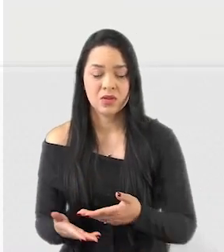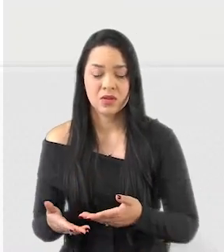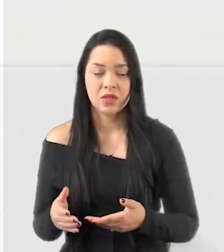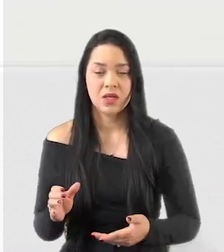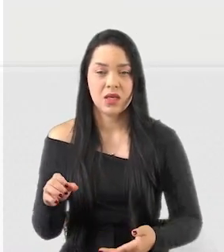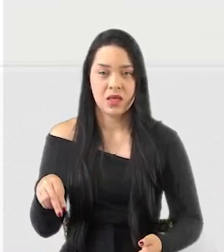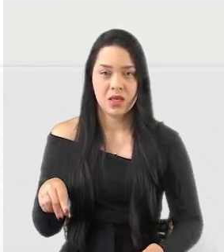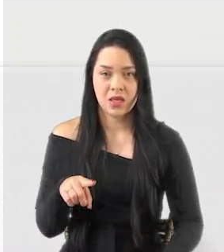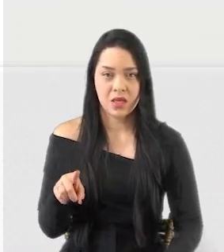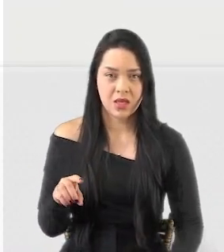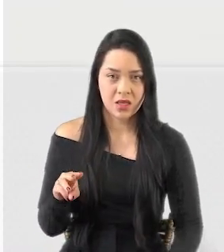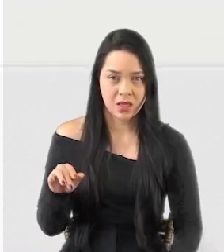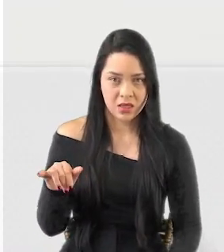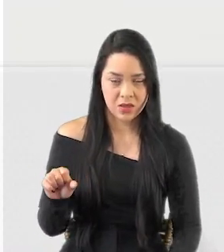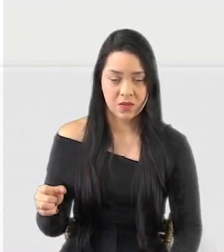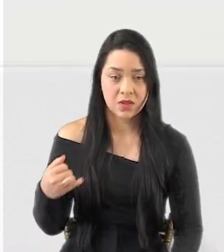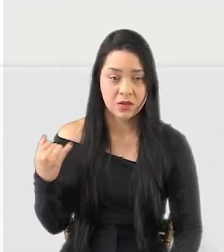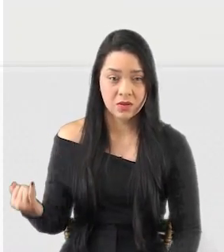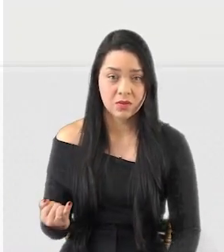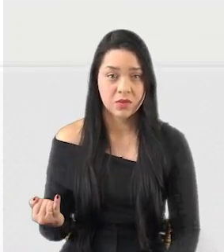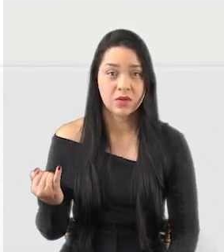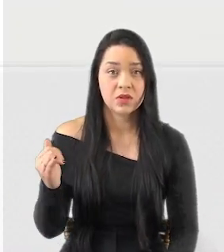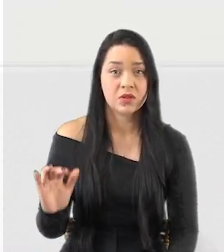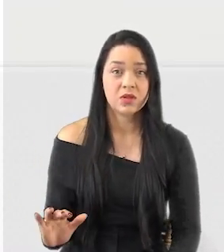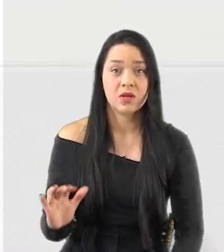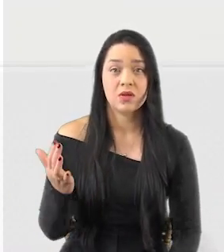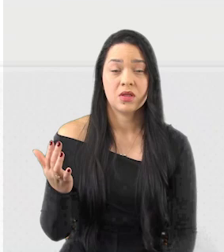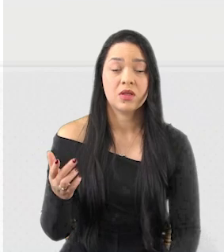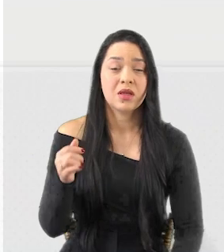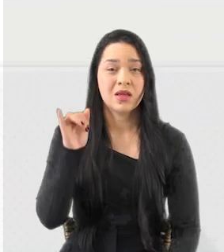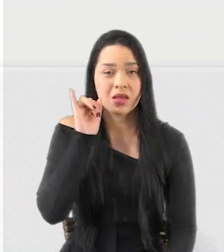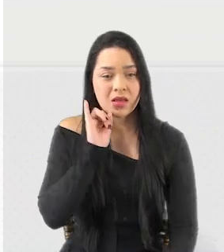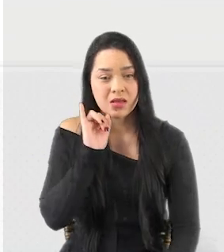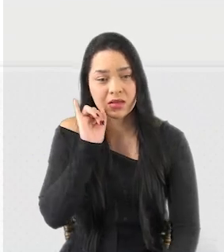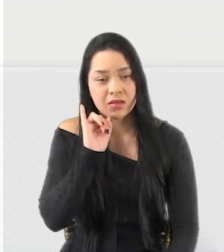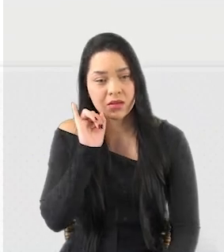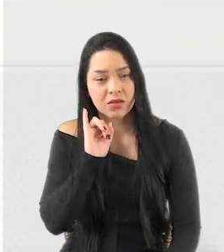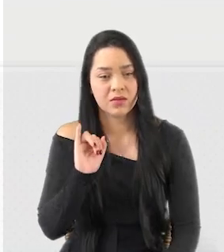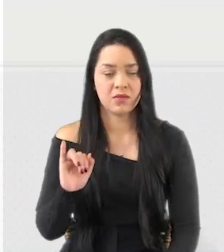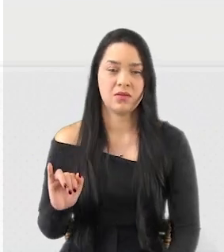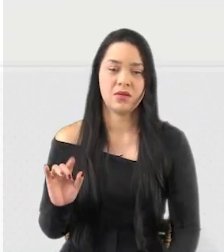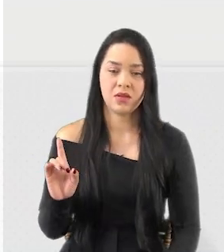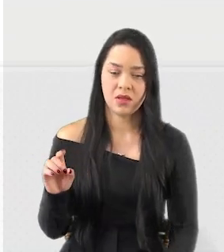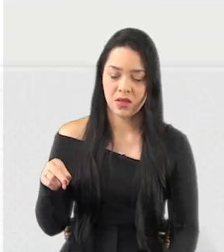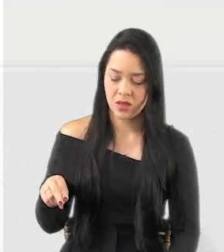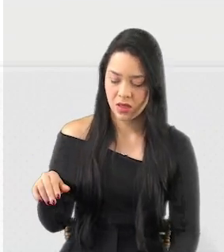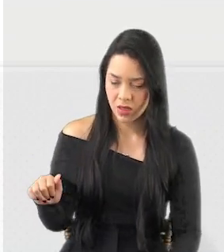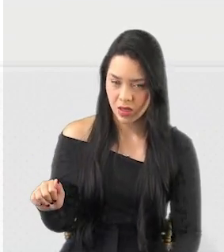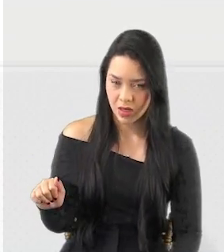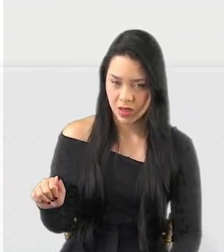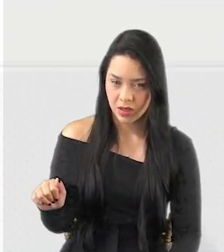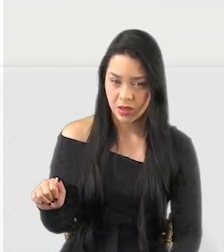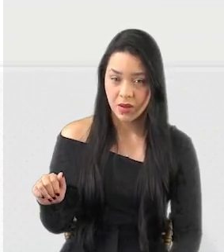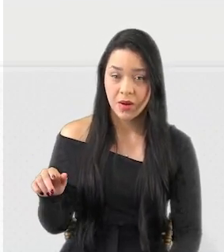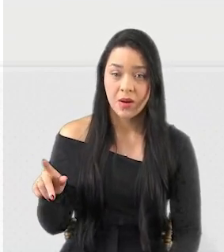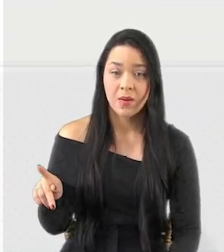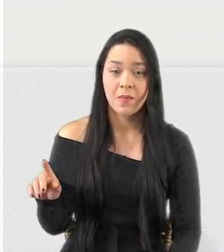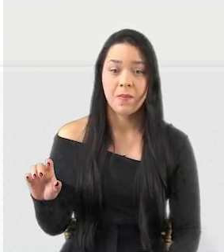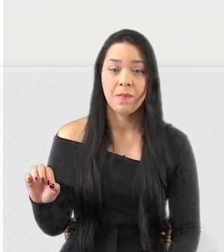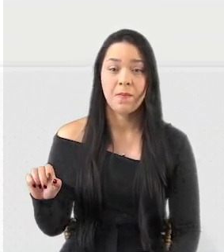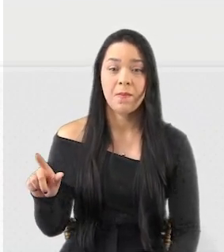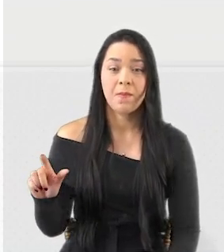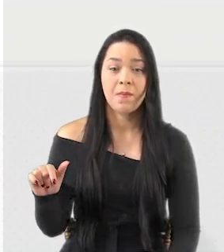são importantíssimas para que esse processo aconteça, como, por exemplo, a DNA polimerase, tá?